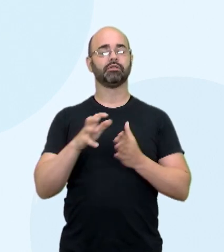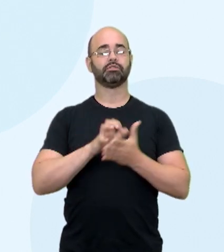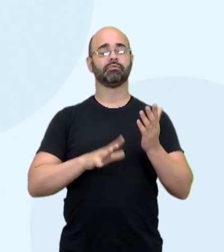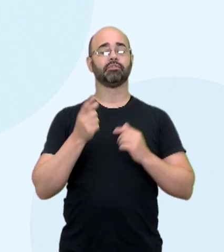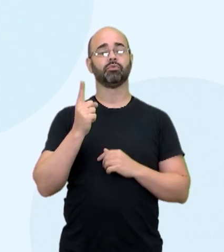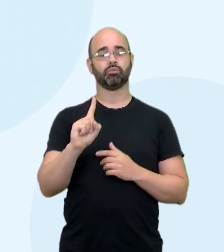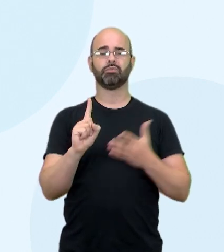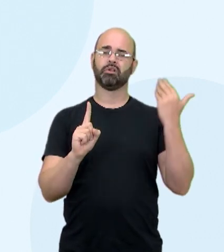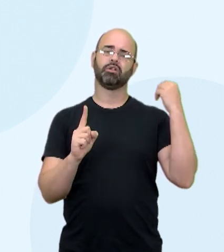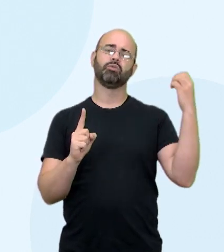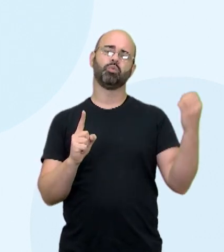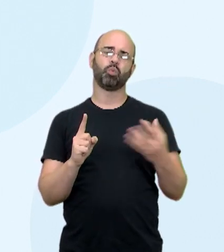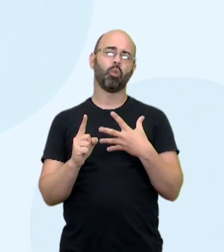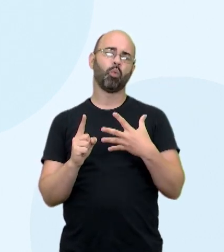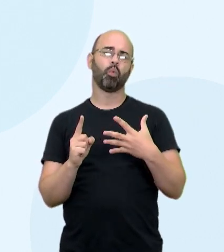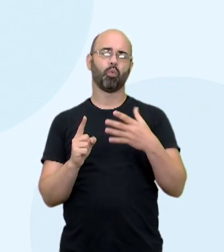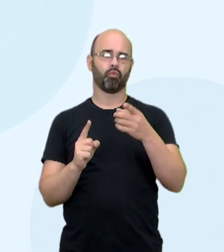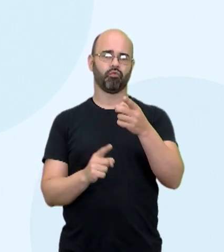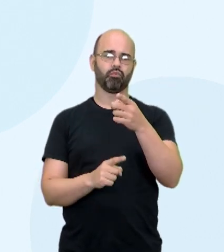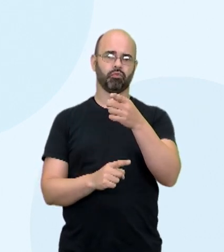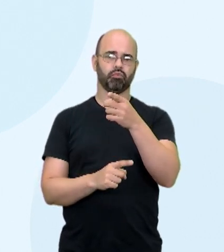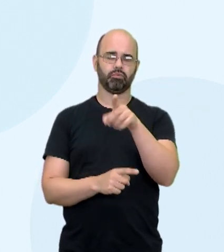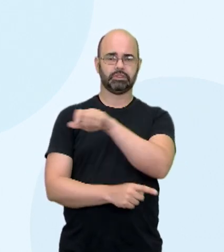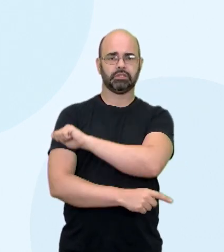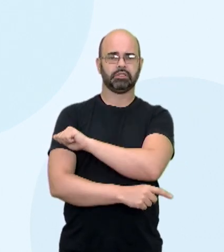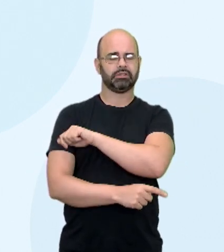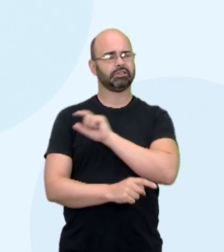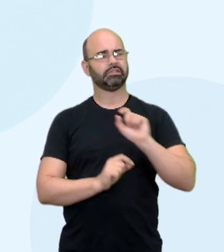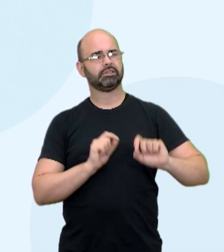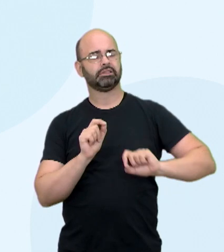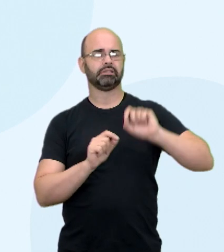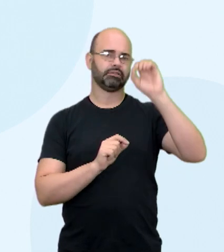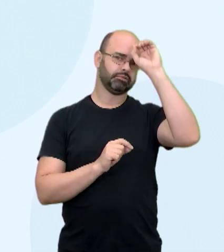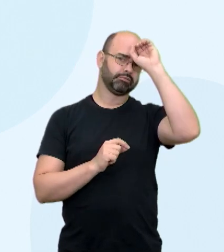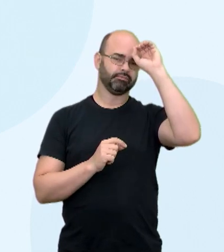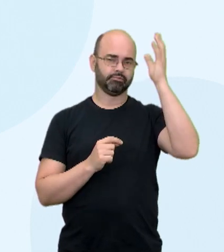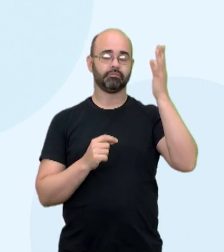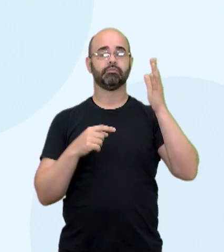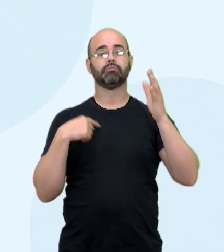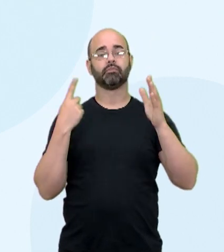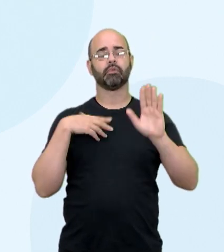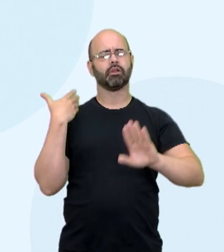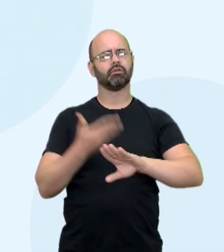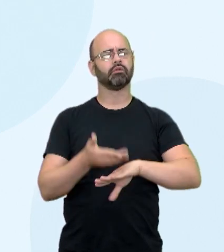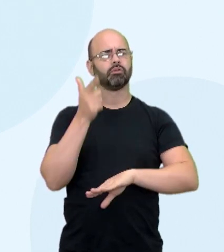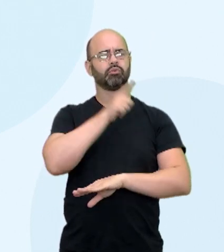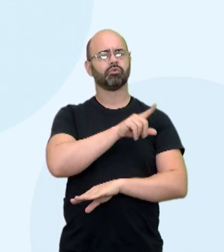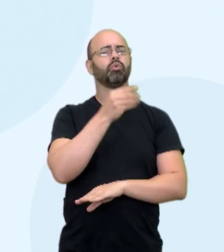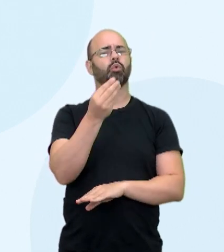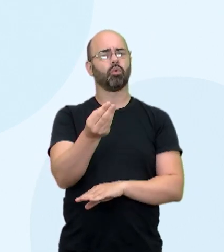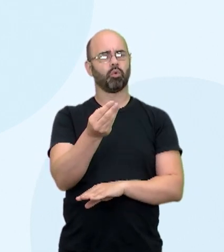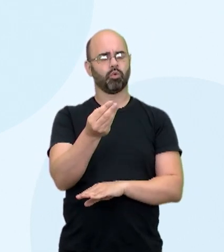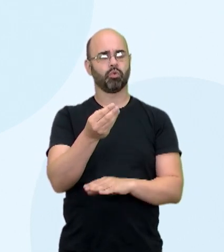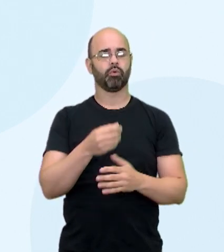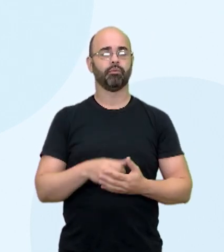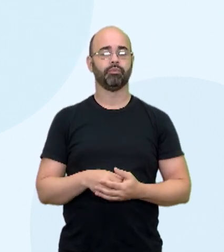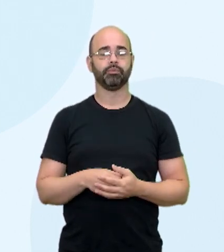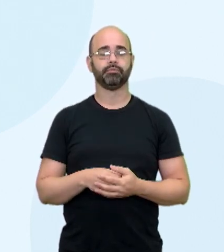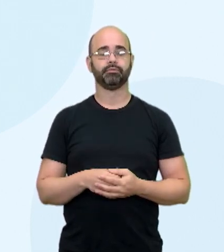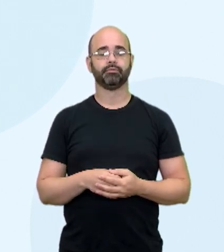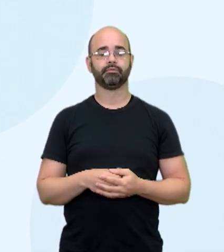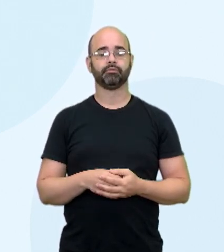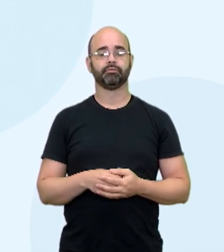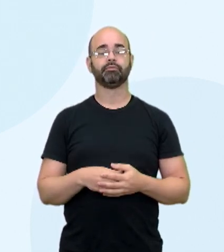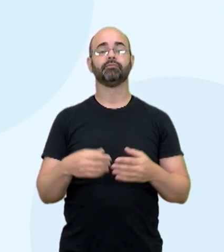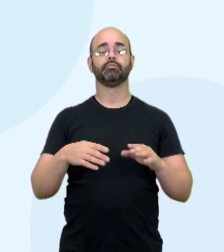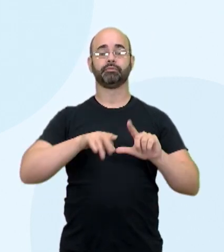tudo era novo para os estudantes, inclusive para nós também. Então como que a gente chegou até aqui, né? Refletir sobre as diversas possibilidades criadas pelas tecnologias